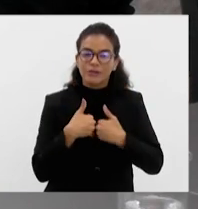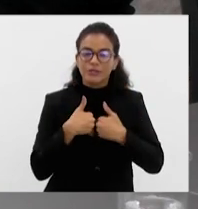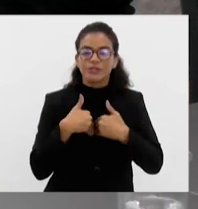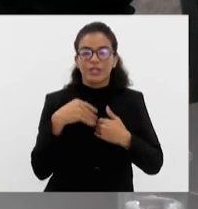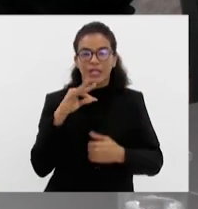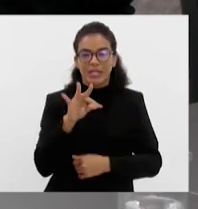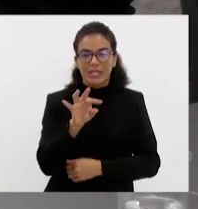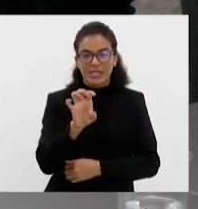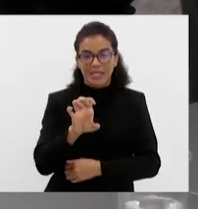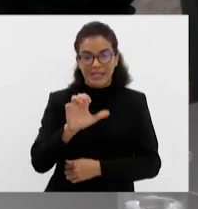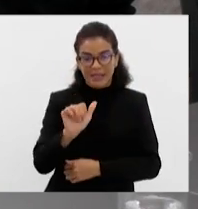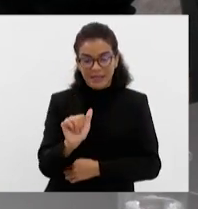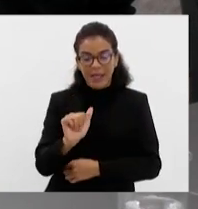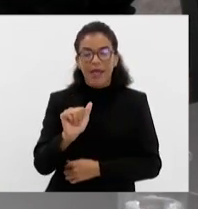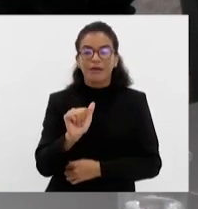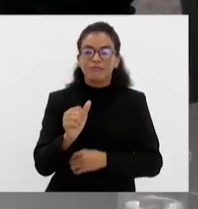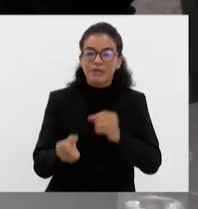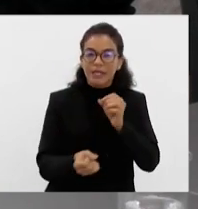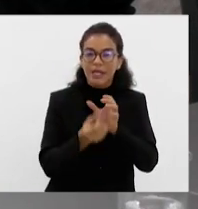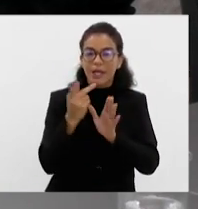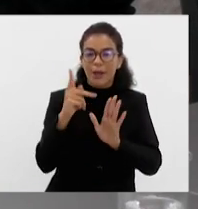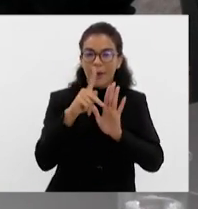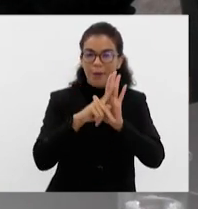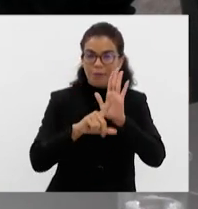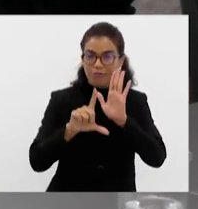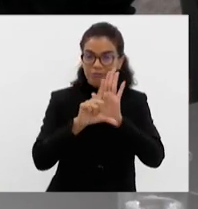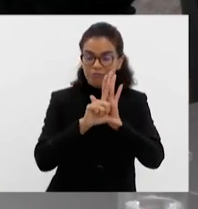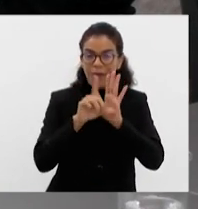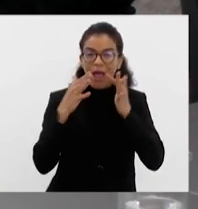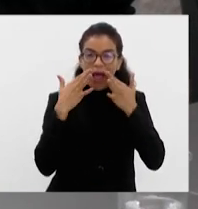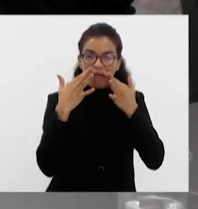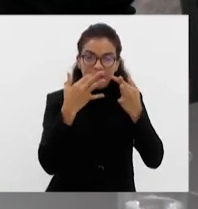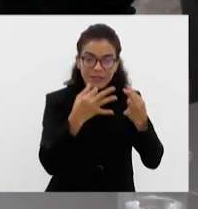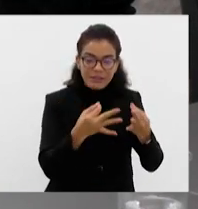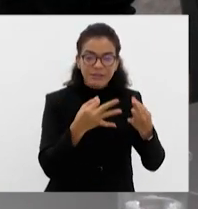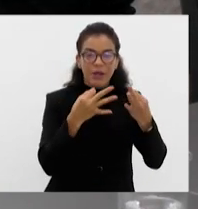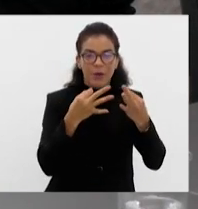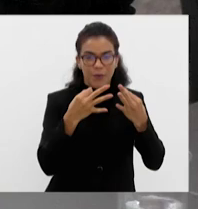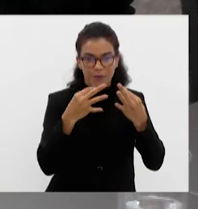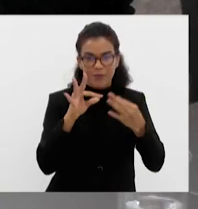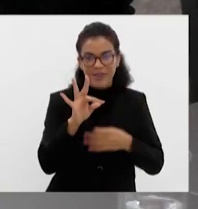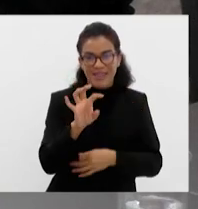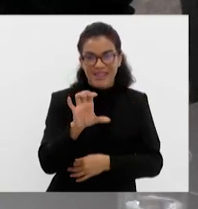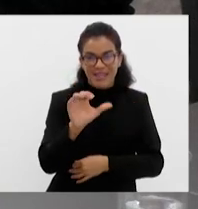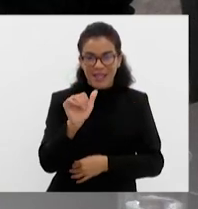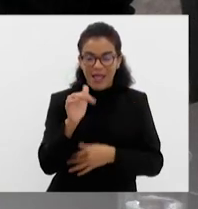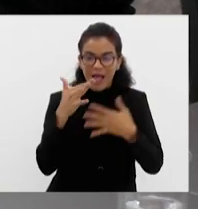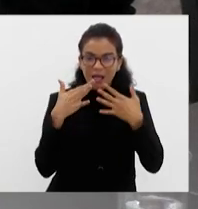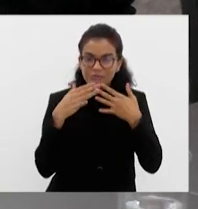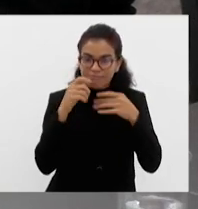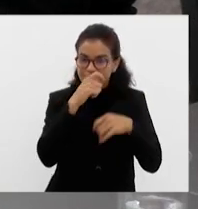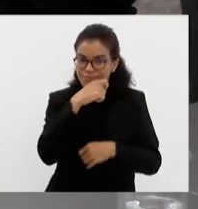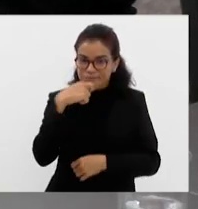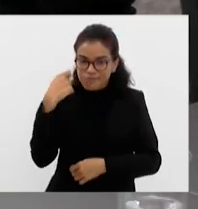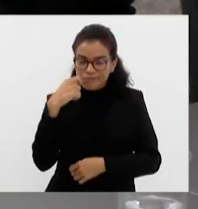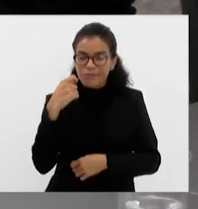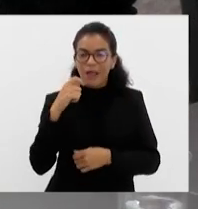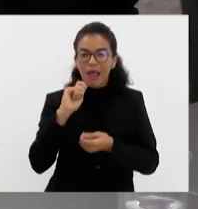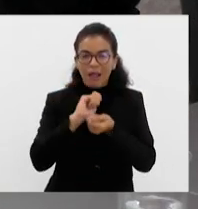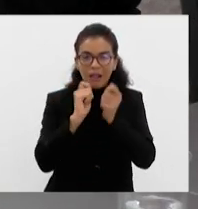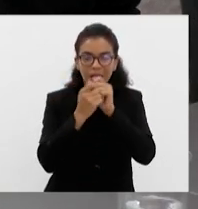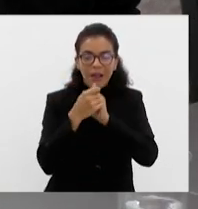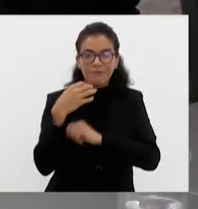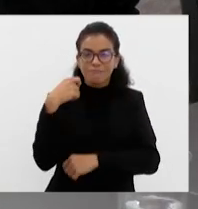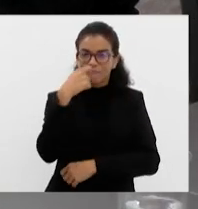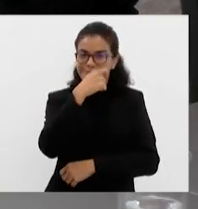TEA. Institui o programa TEA Atenção da Saúde Bucal, para fins de garantir a atenção e cuidados adequados para o